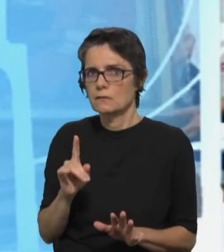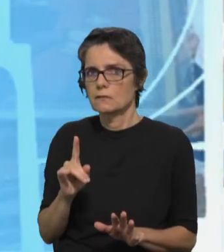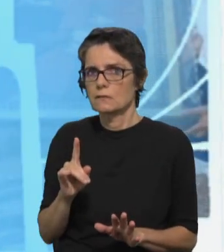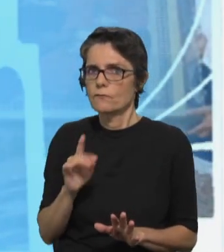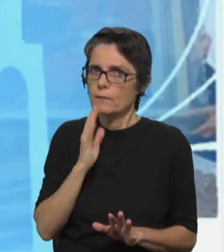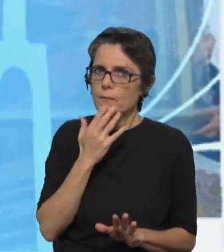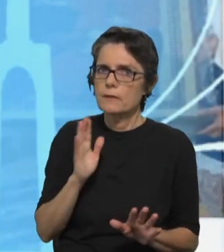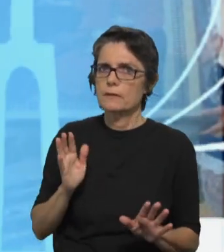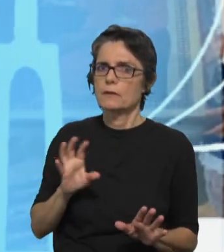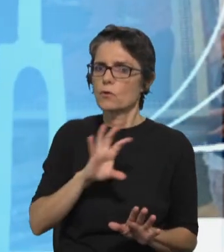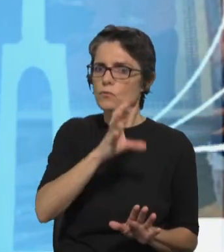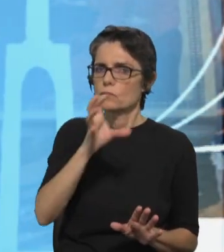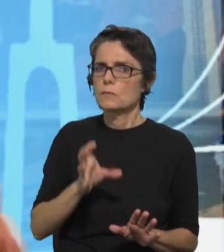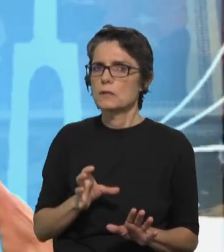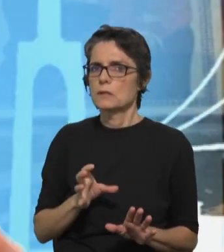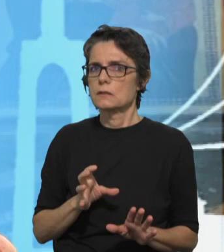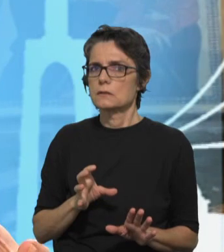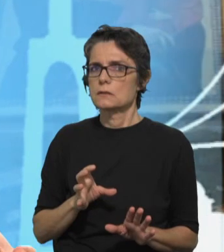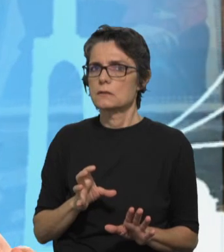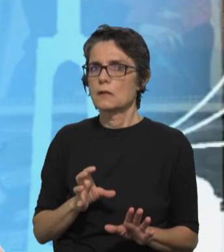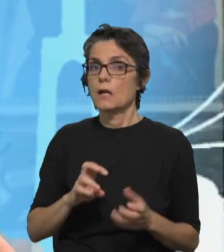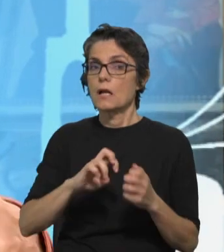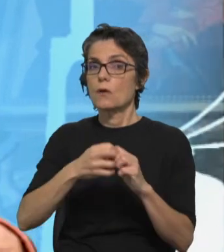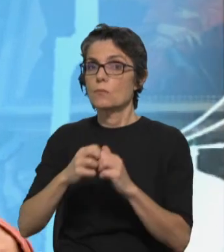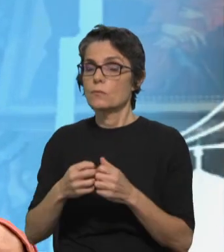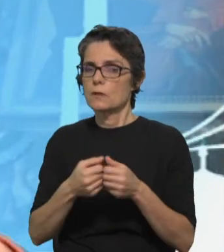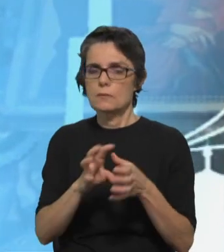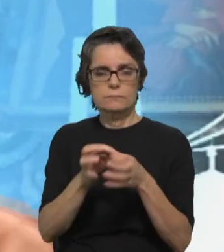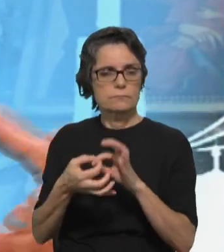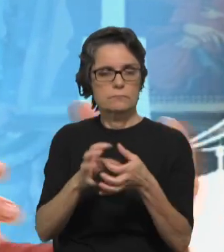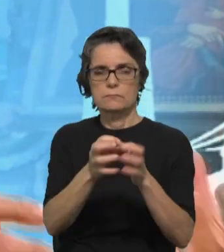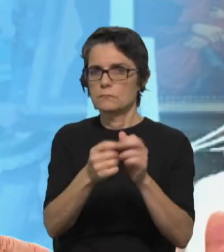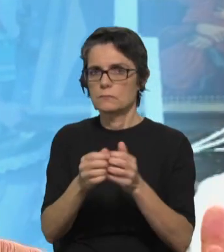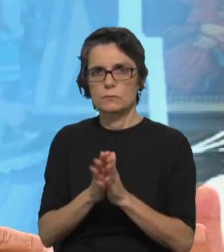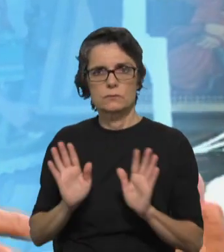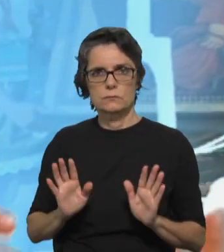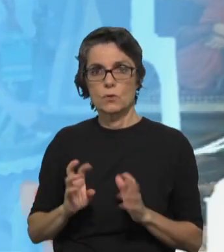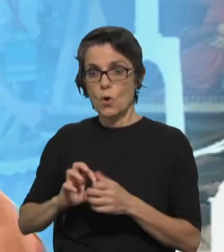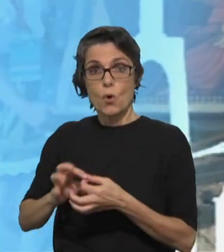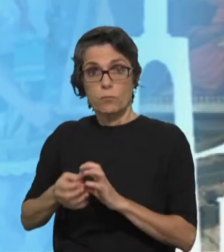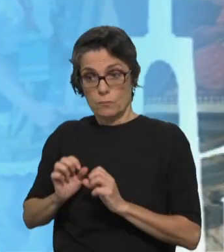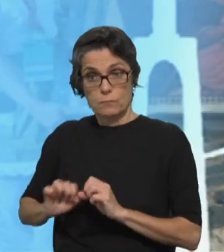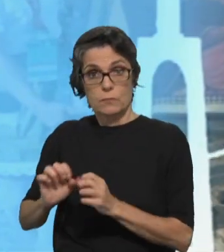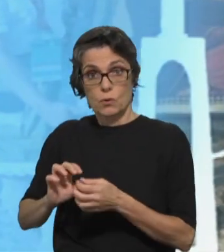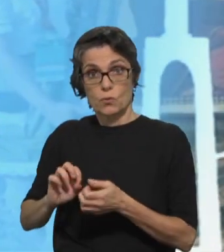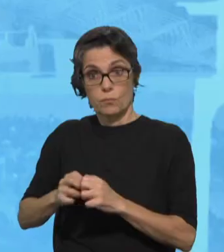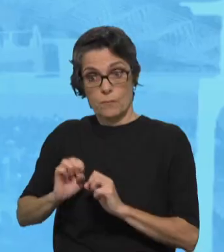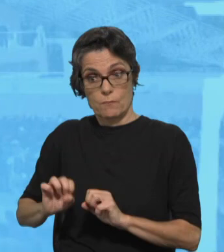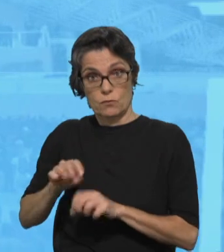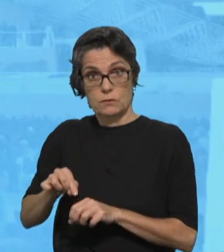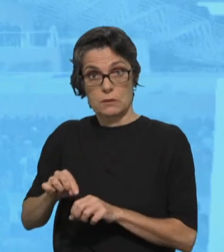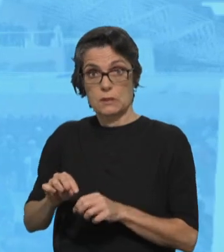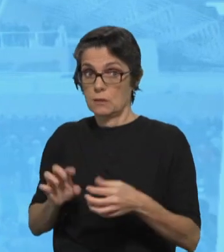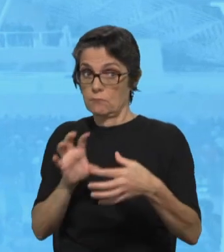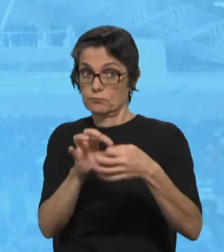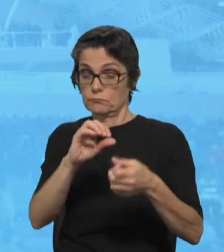temos de pensar que os problemas estão todos ligados. Os nossos problemas são os problemas da América Latina, são e os isso problemas cabe da a África. esta